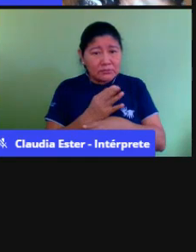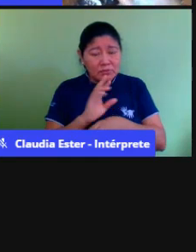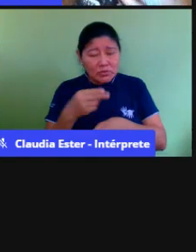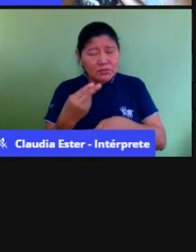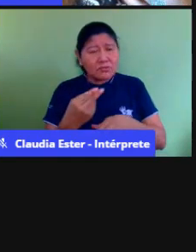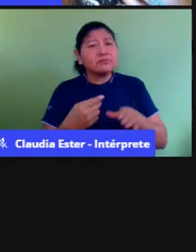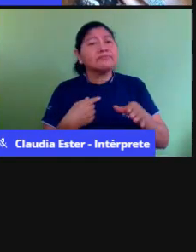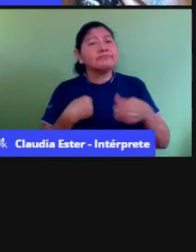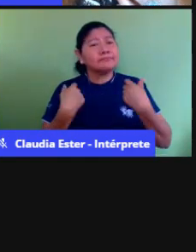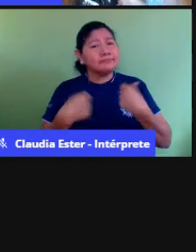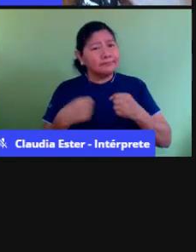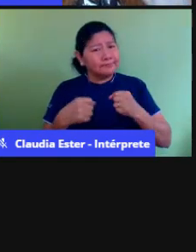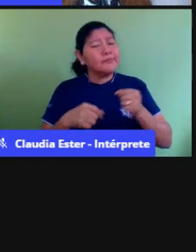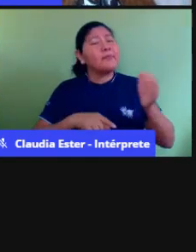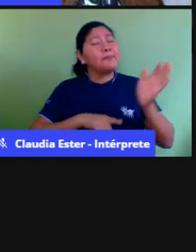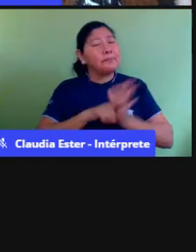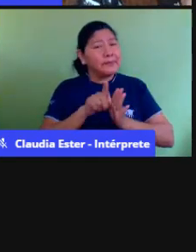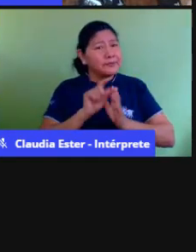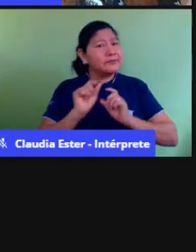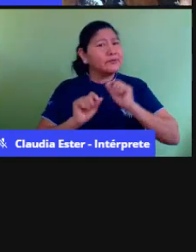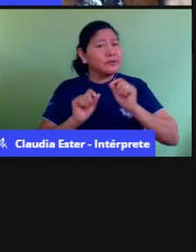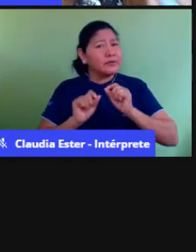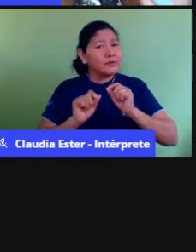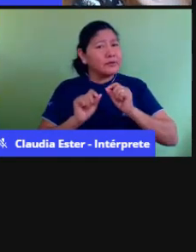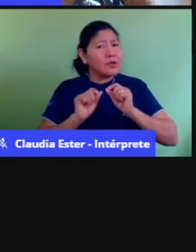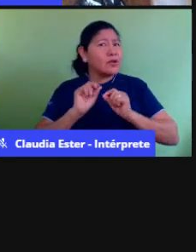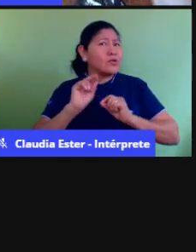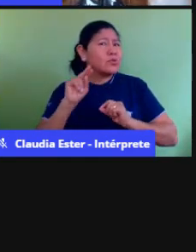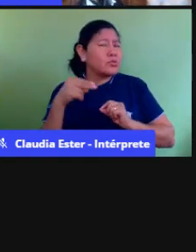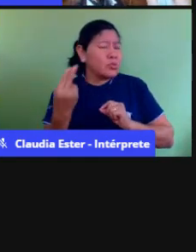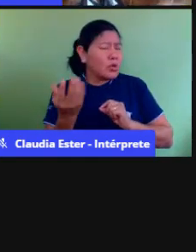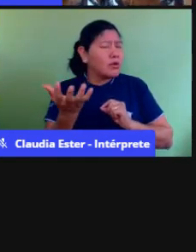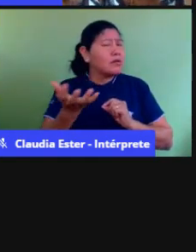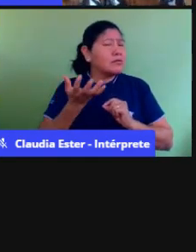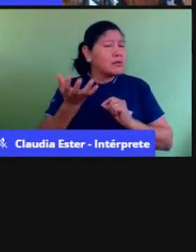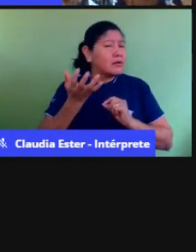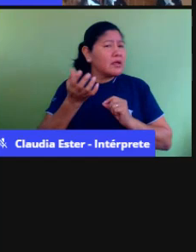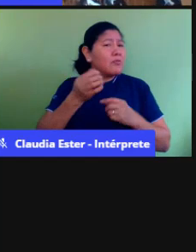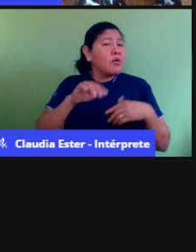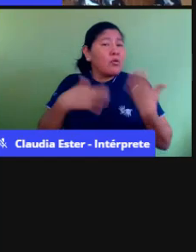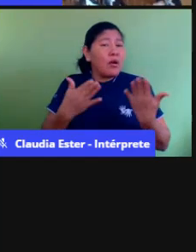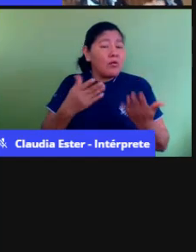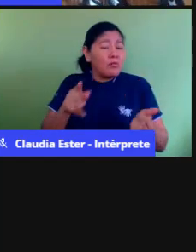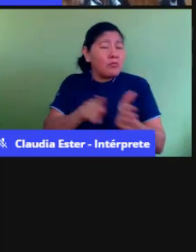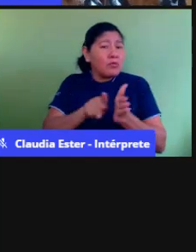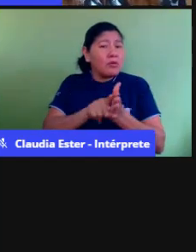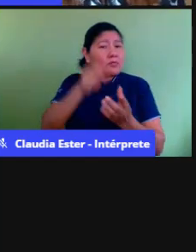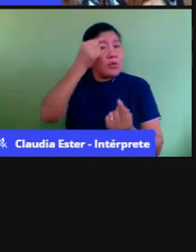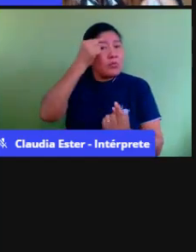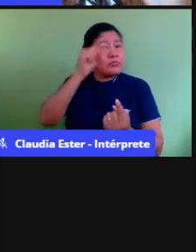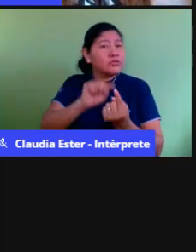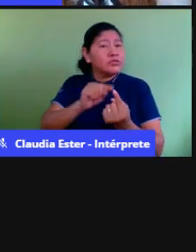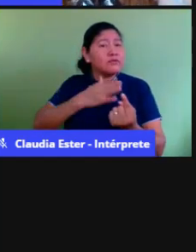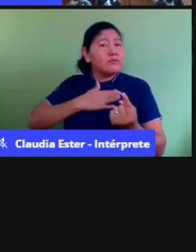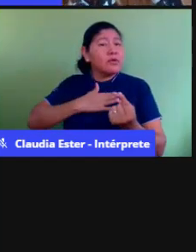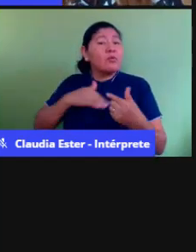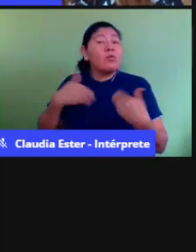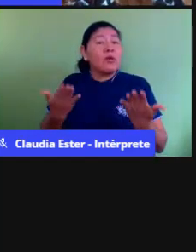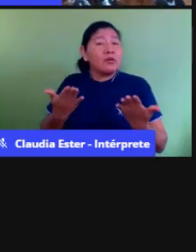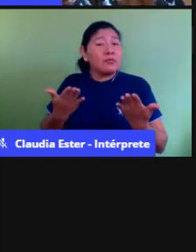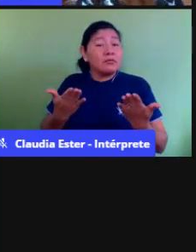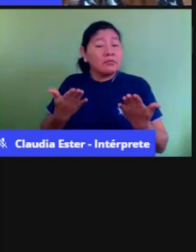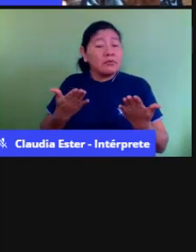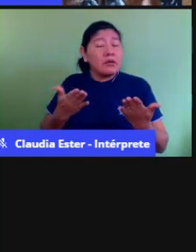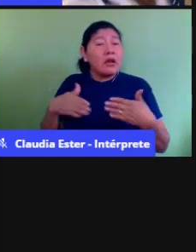seria, o que nós queremos? Qual é o nosso objetivo com isso? Quais